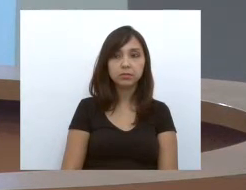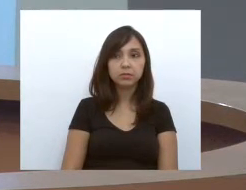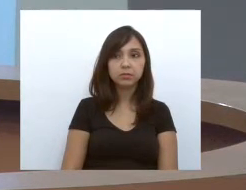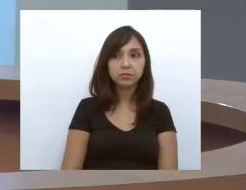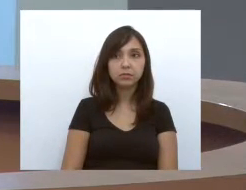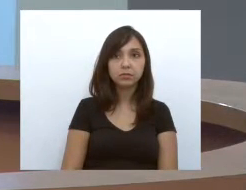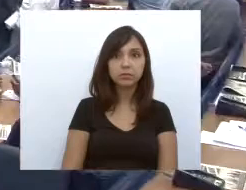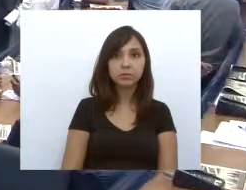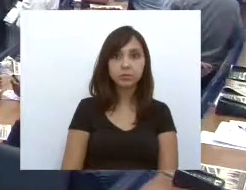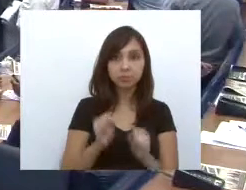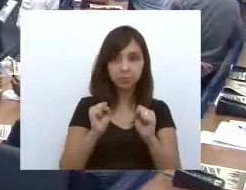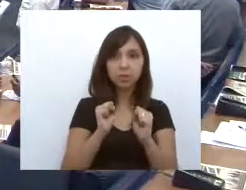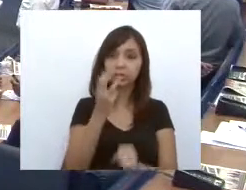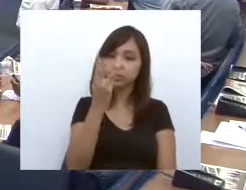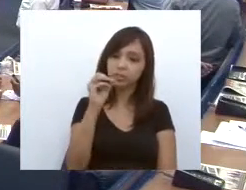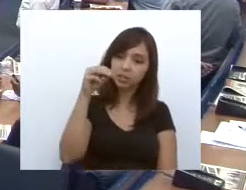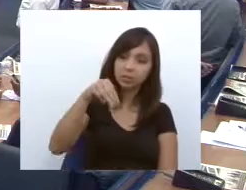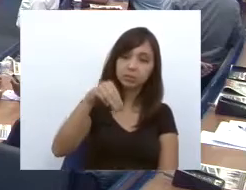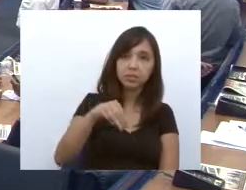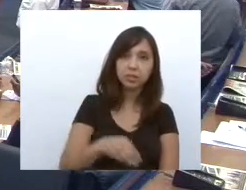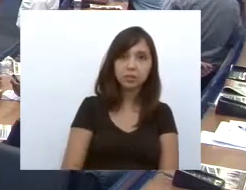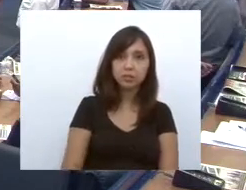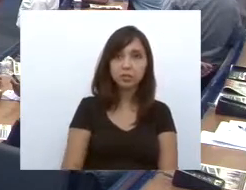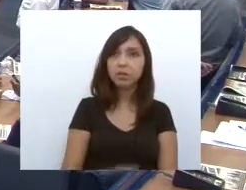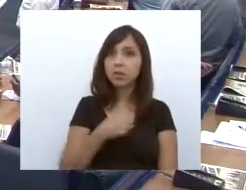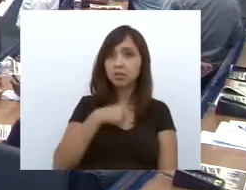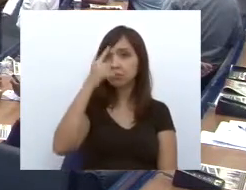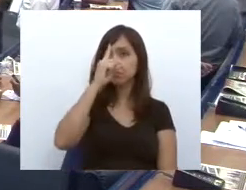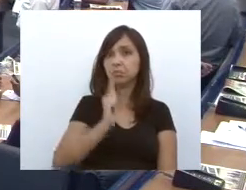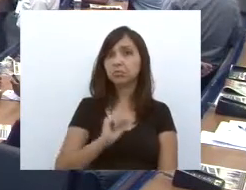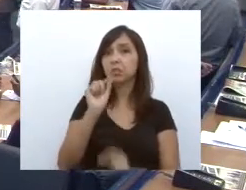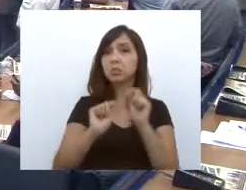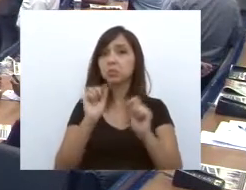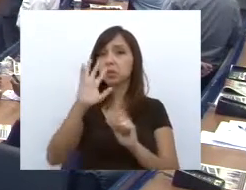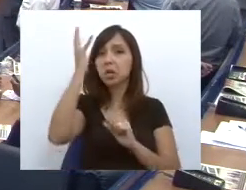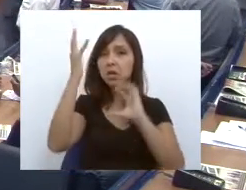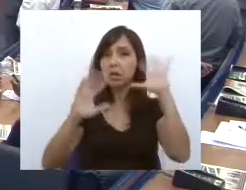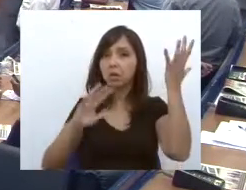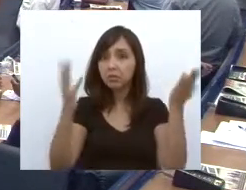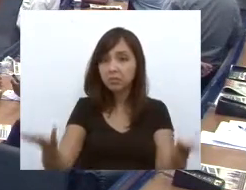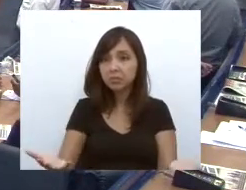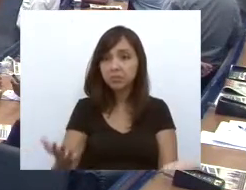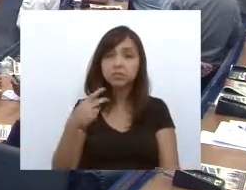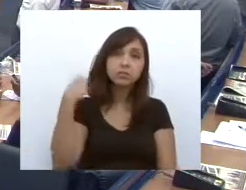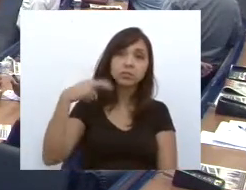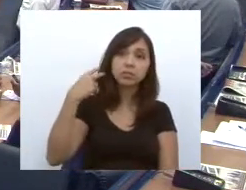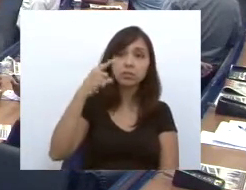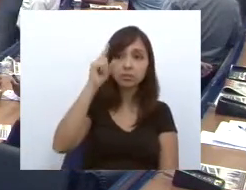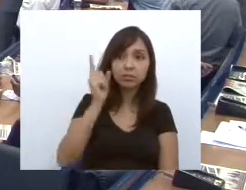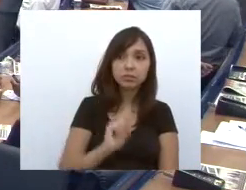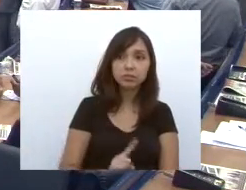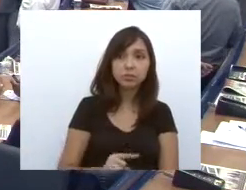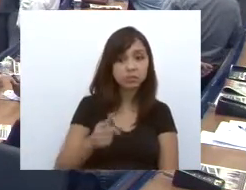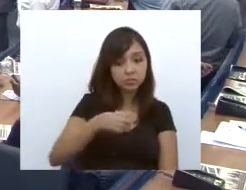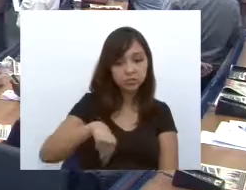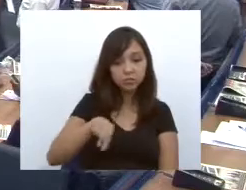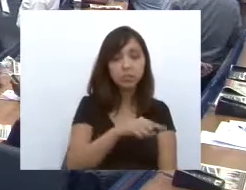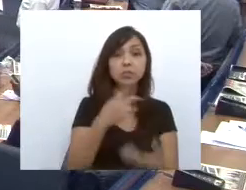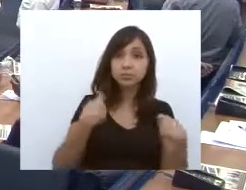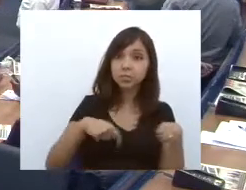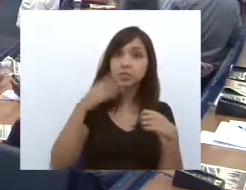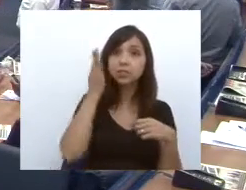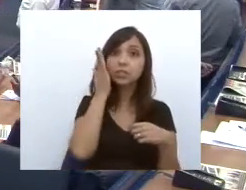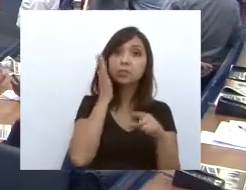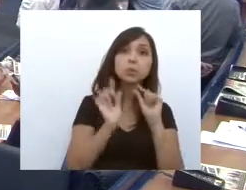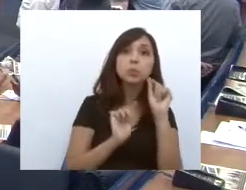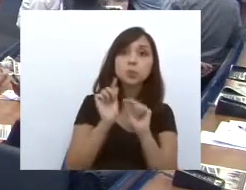Sim, 30 minutos. Eu não estou sabendo o que está acontecendo. Um monte de vereador não sabe, gente. Nós queremos estar a par do que está